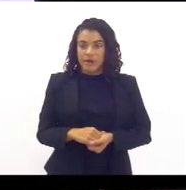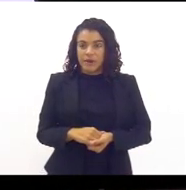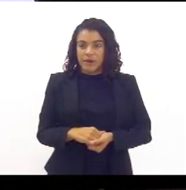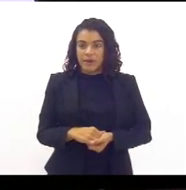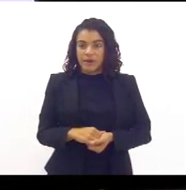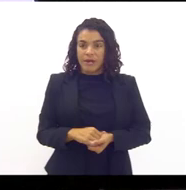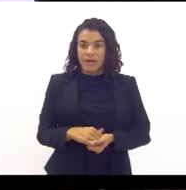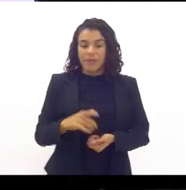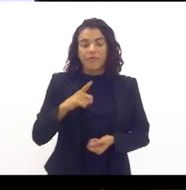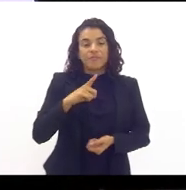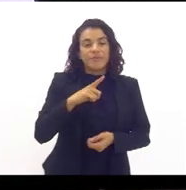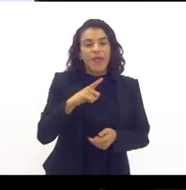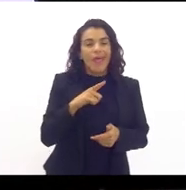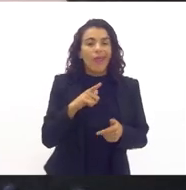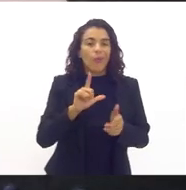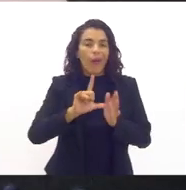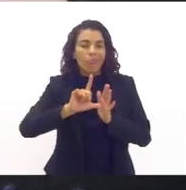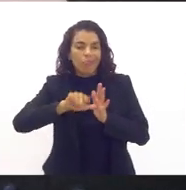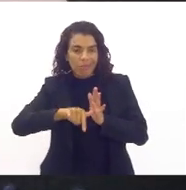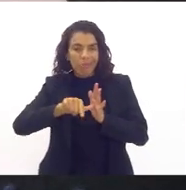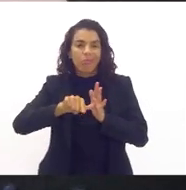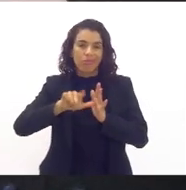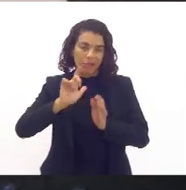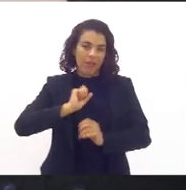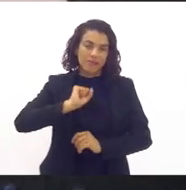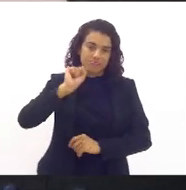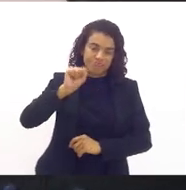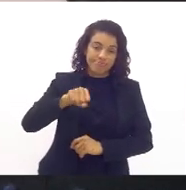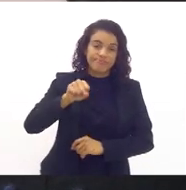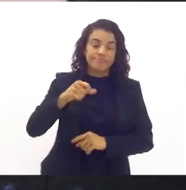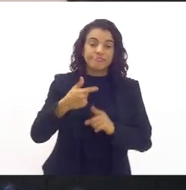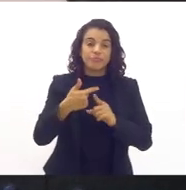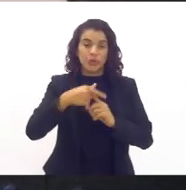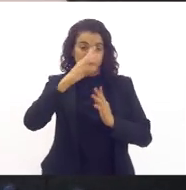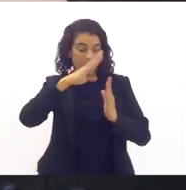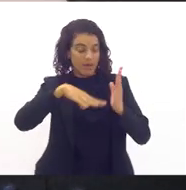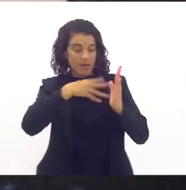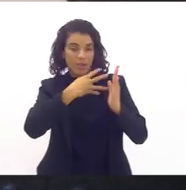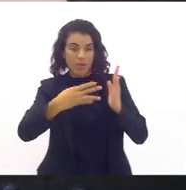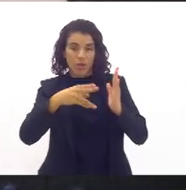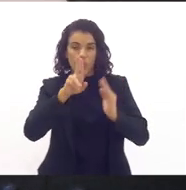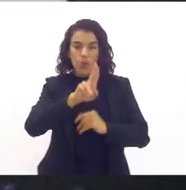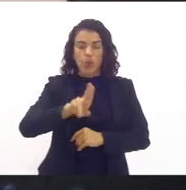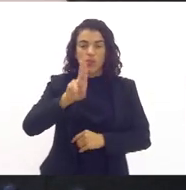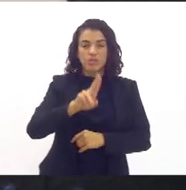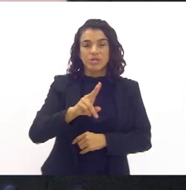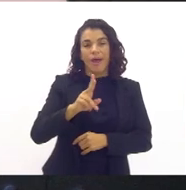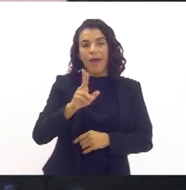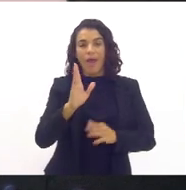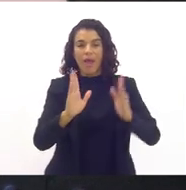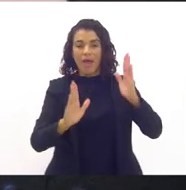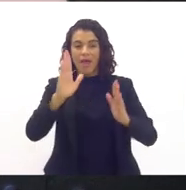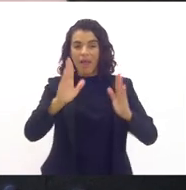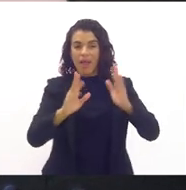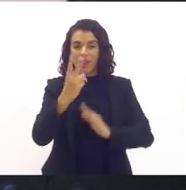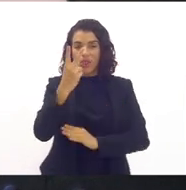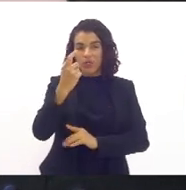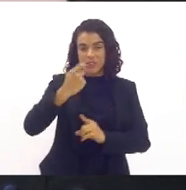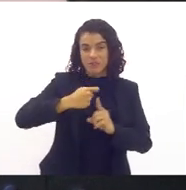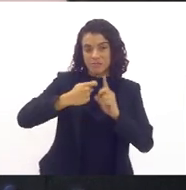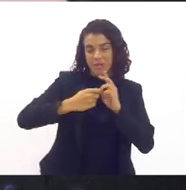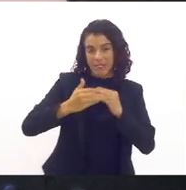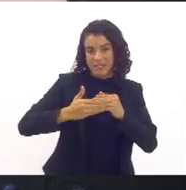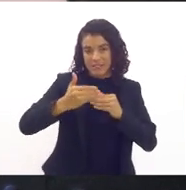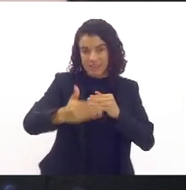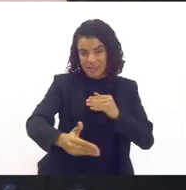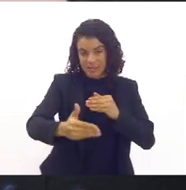um pequeno delay, né, porque as receitas que a gente usa aqui, elas são 2 meses para frente do valor dos indicadores,